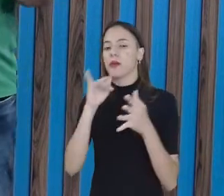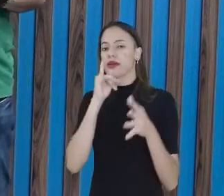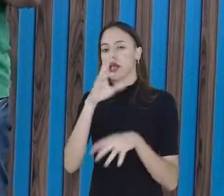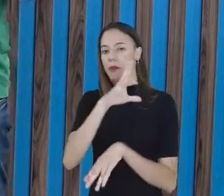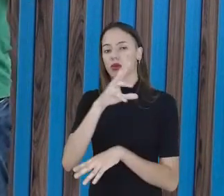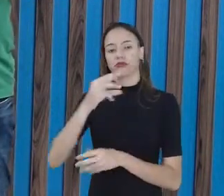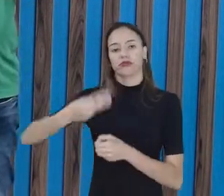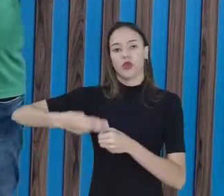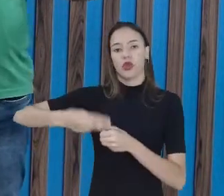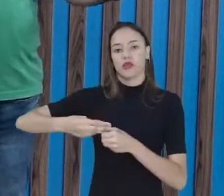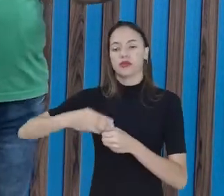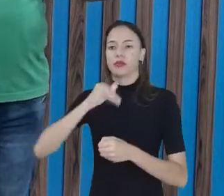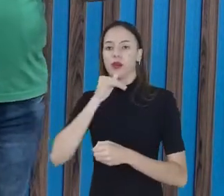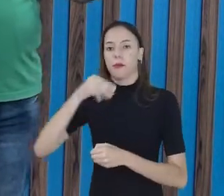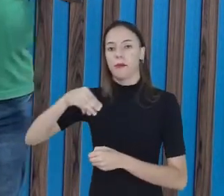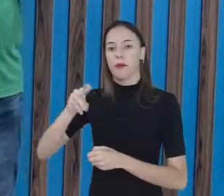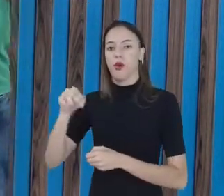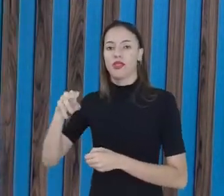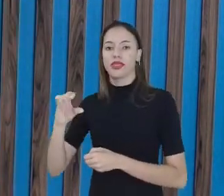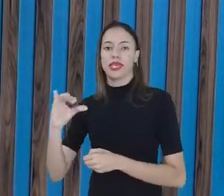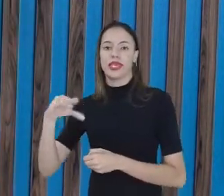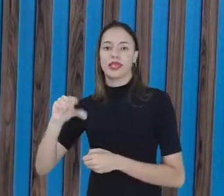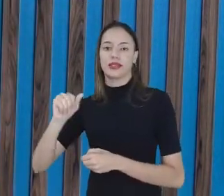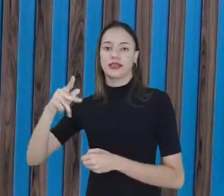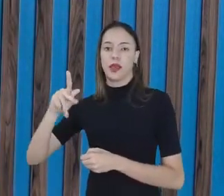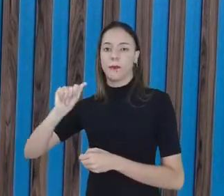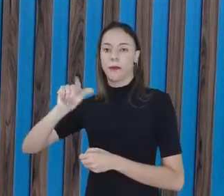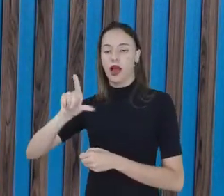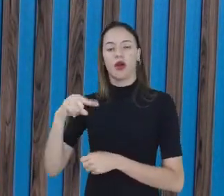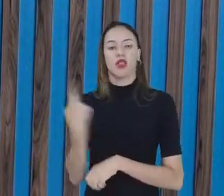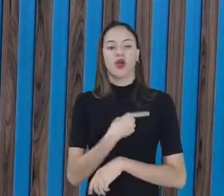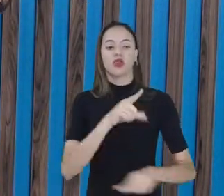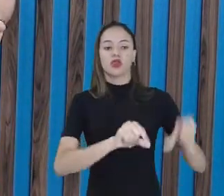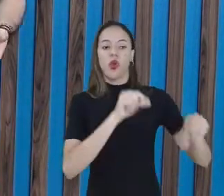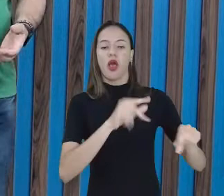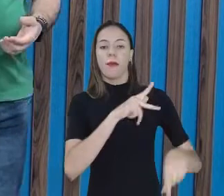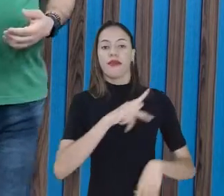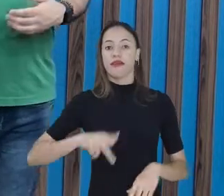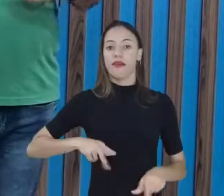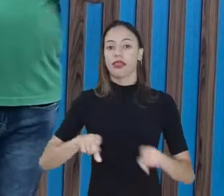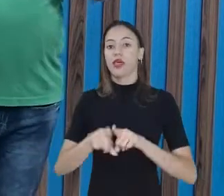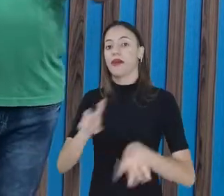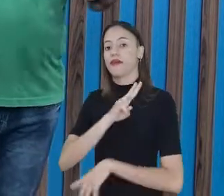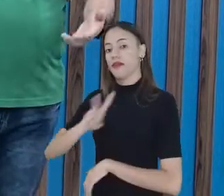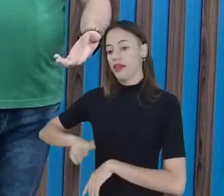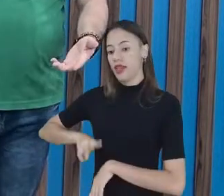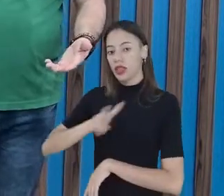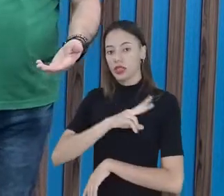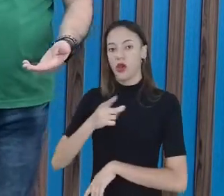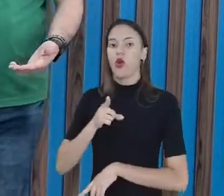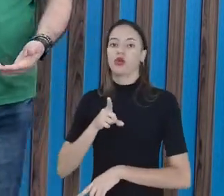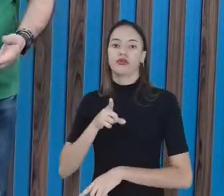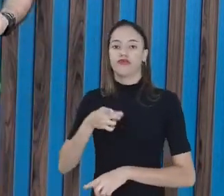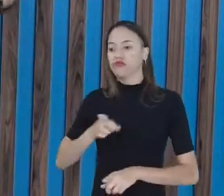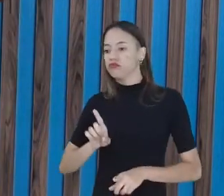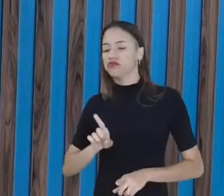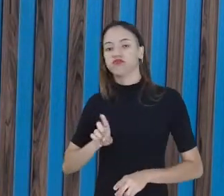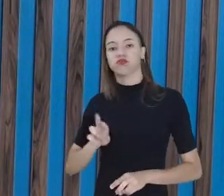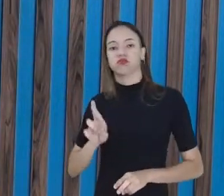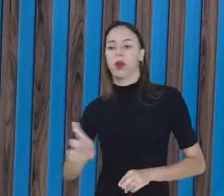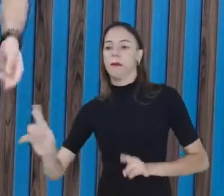onde a gente escolhe os prefeitos, a gente escolhe também os vereadores que vão ocupar, né, as câmaras municipais,